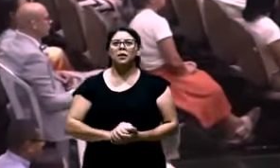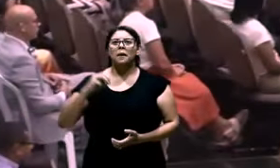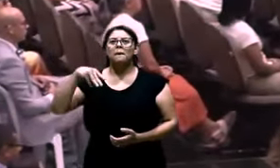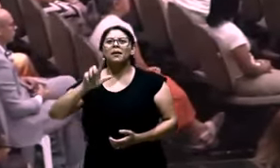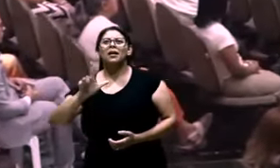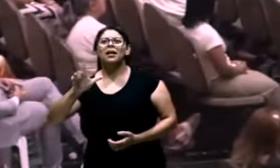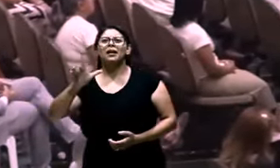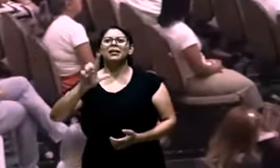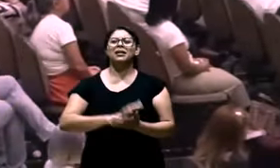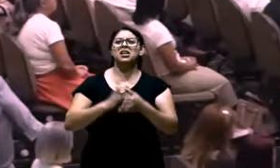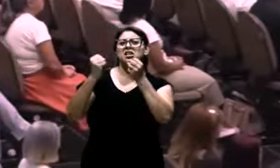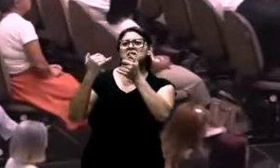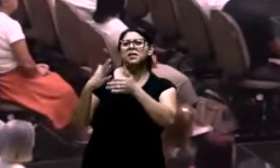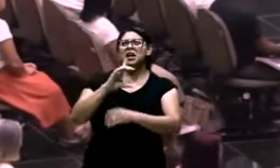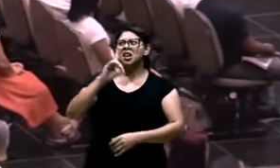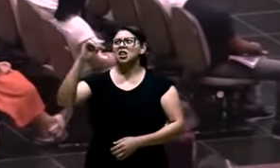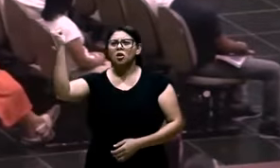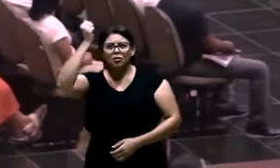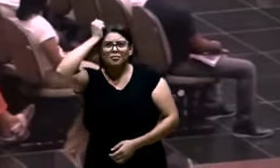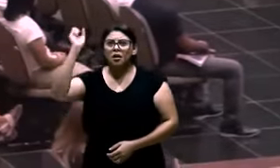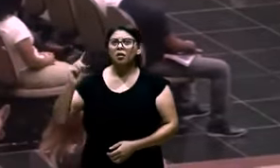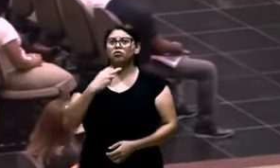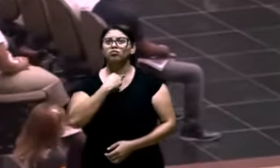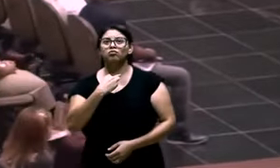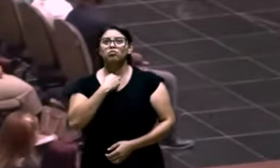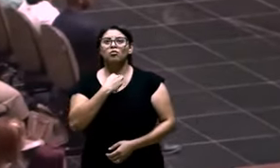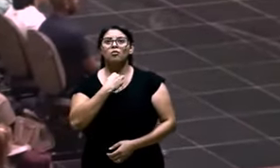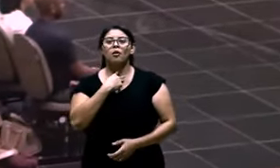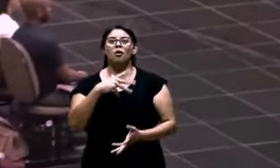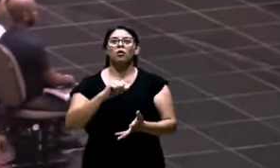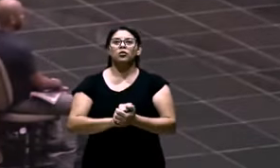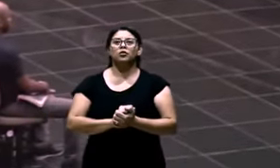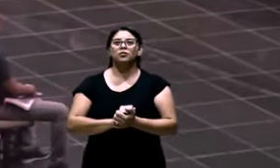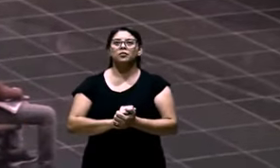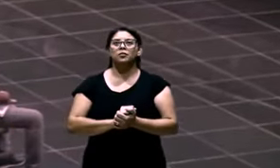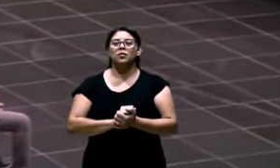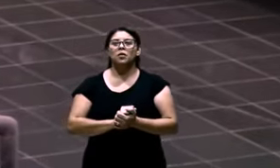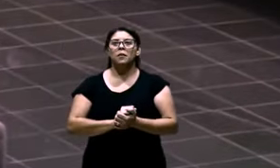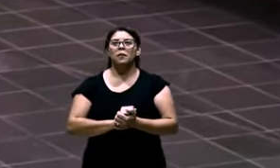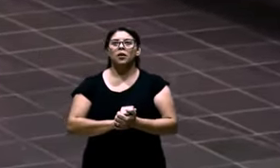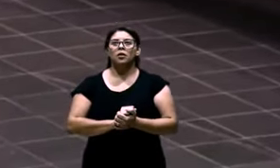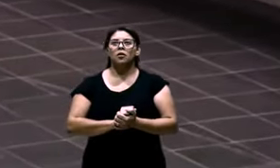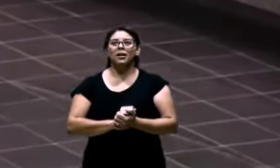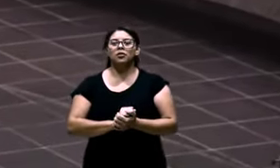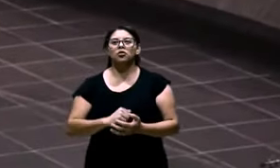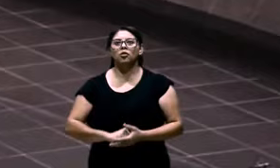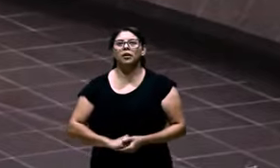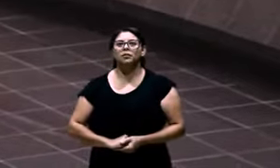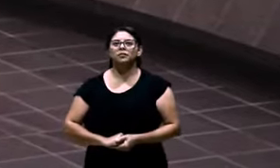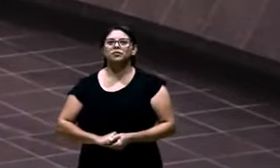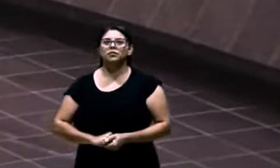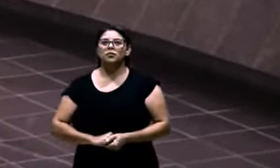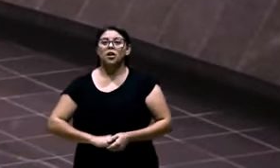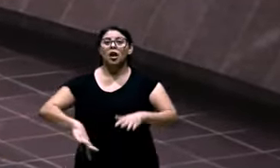não mudo. Alguém que assistiu 25 vídeos no YouTube, agora ele é mais teólogo do que os outros, ele já colocou embaixo, Tiago 1:17, nele não há sombra